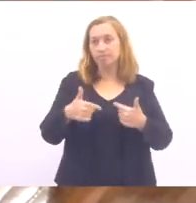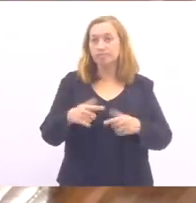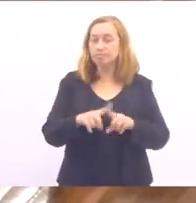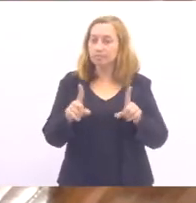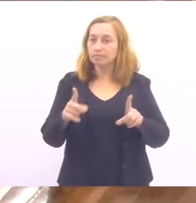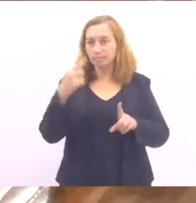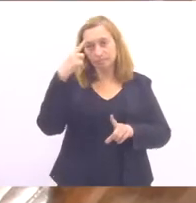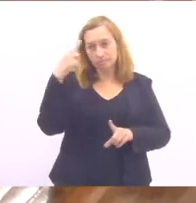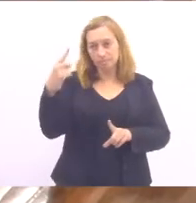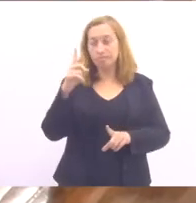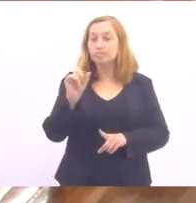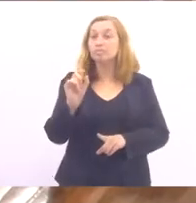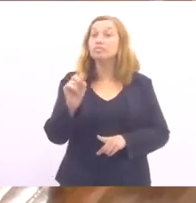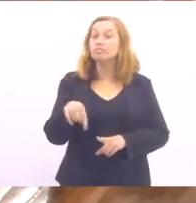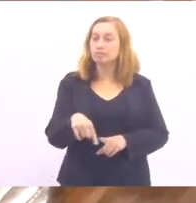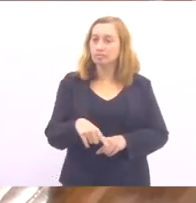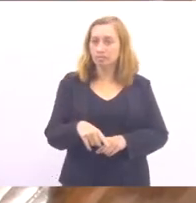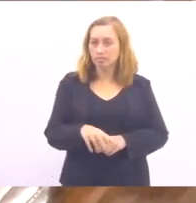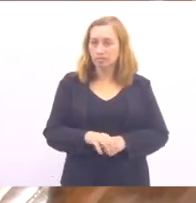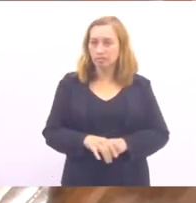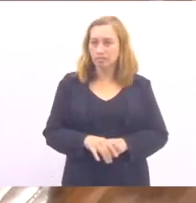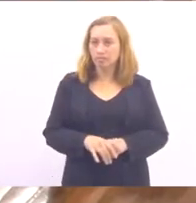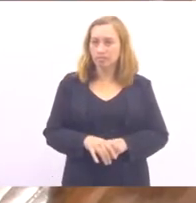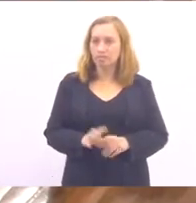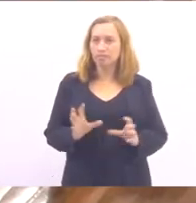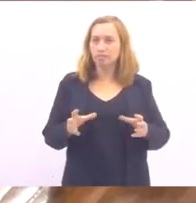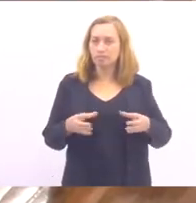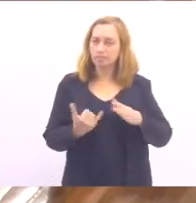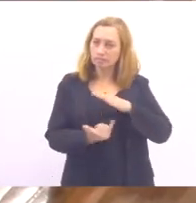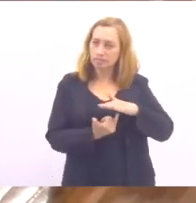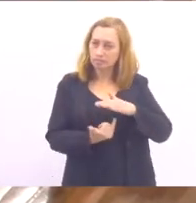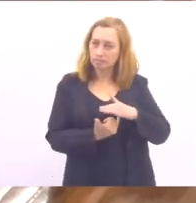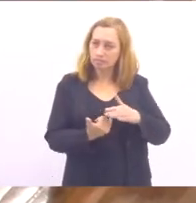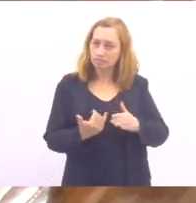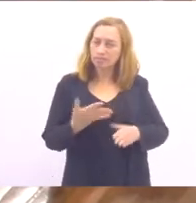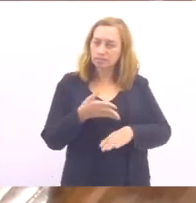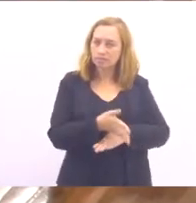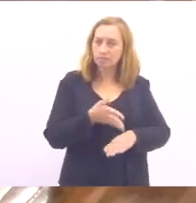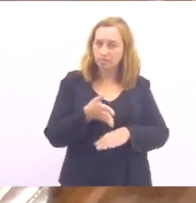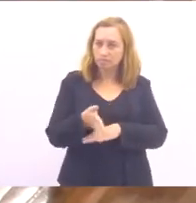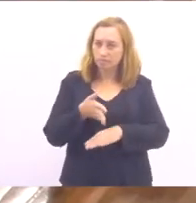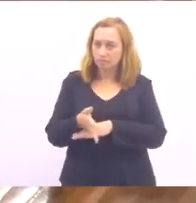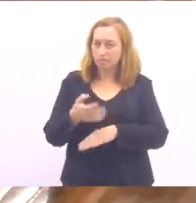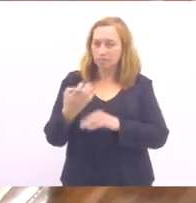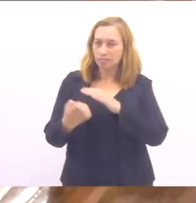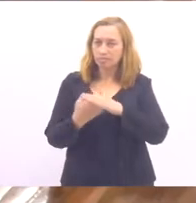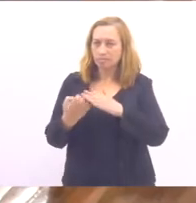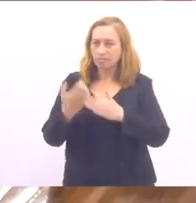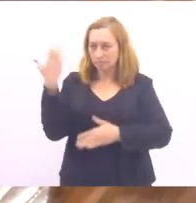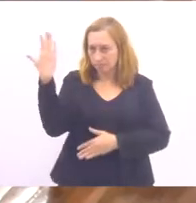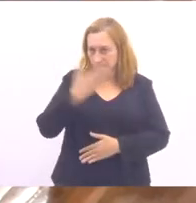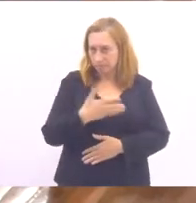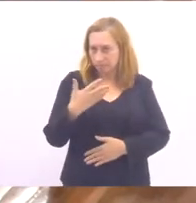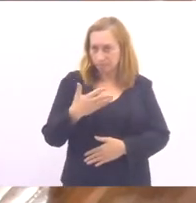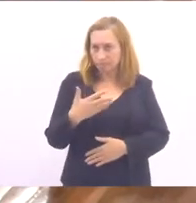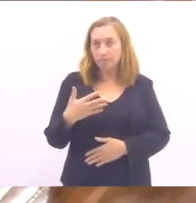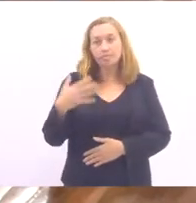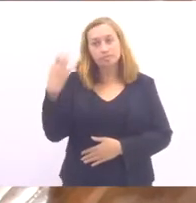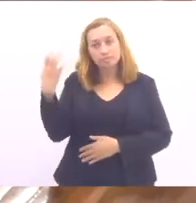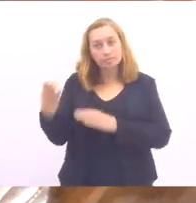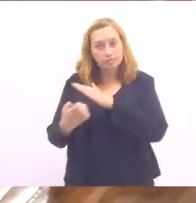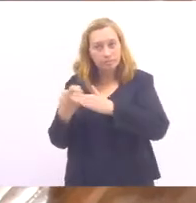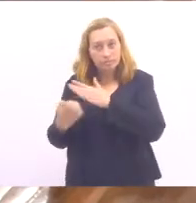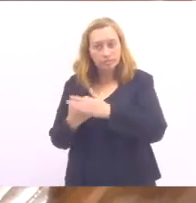a ideia era que, ao invés da cooperativa estar chegando para as empresas e provar alguma coisa, a empresa,